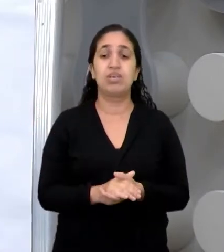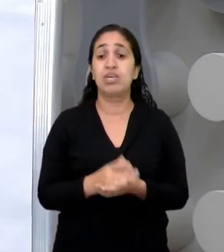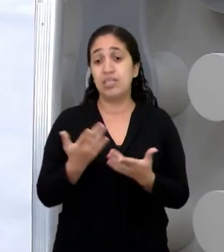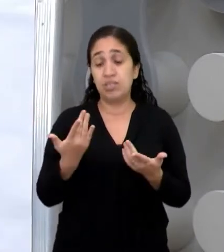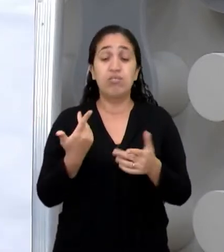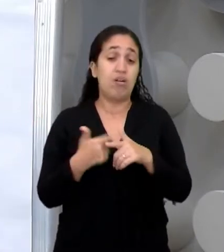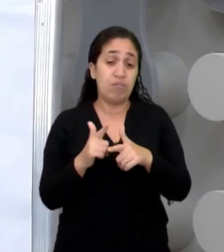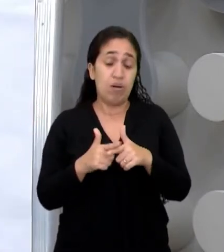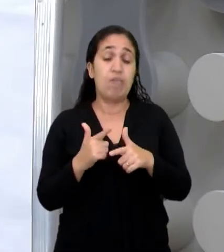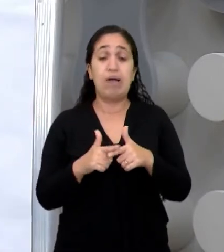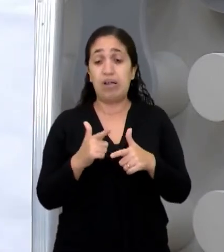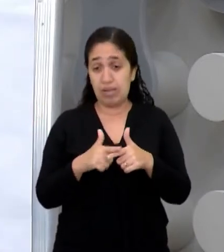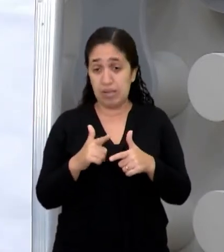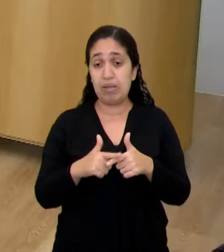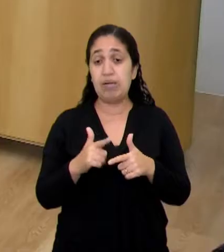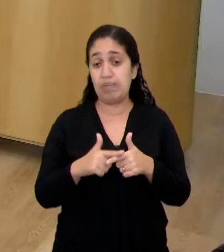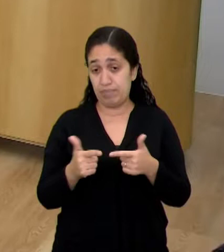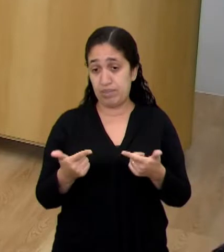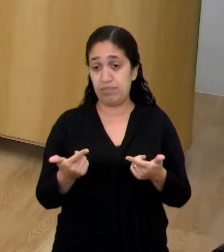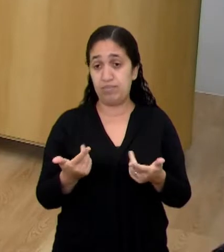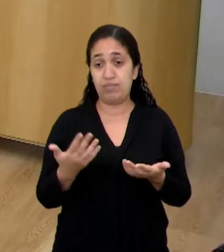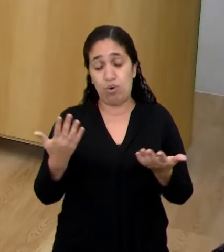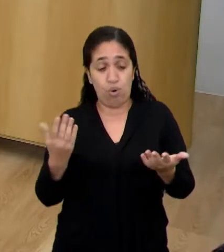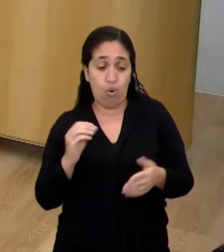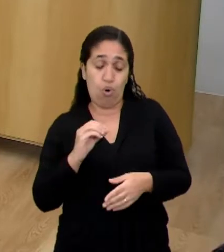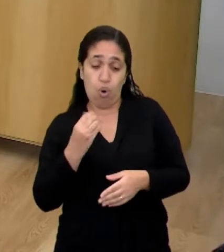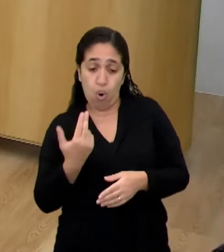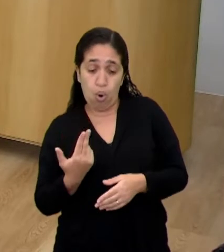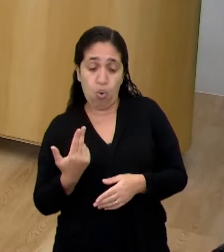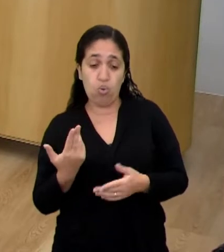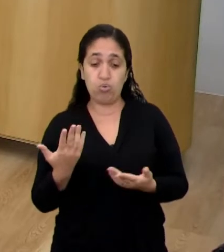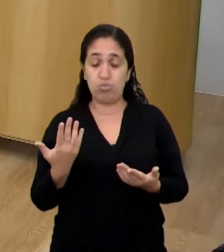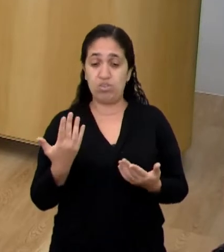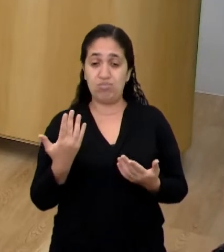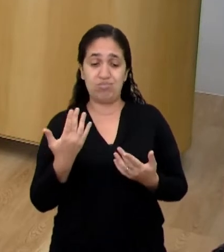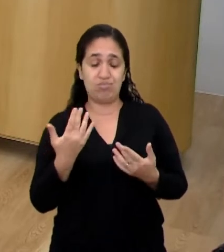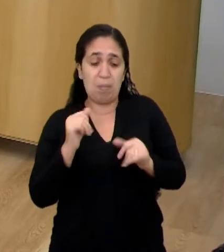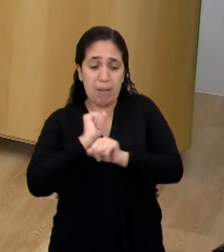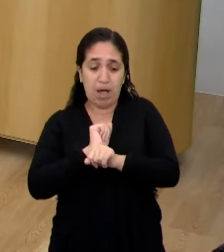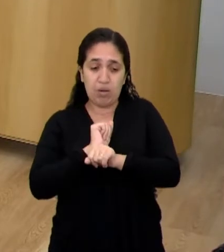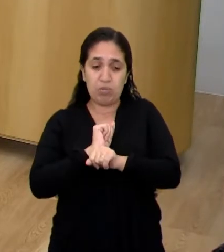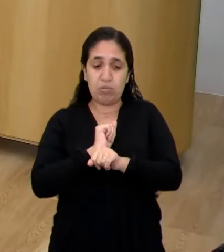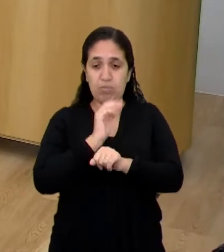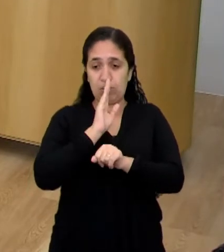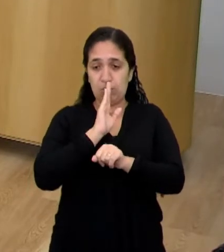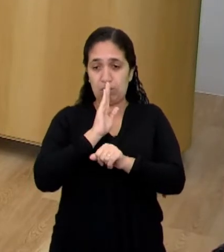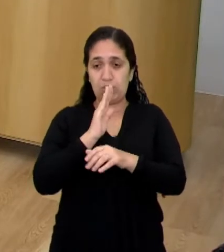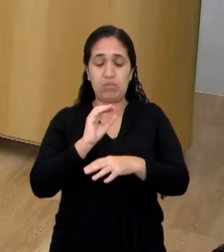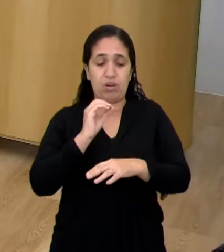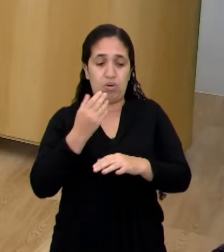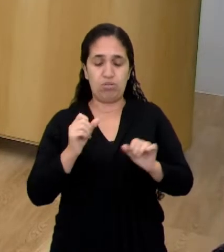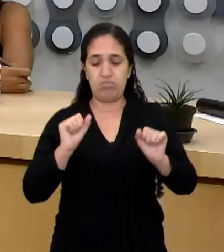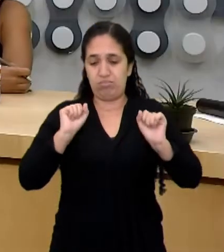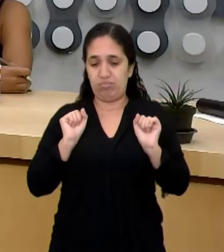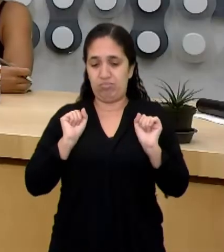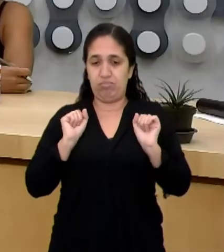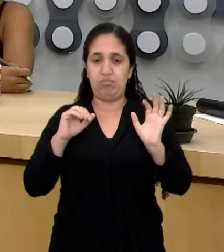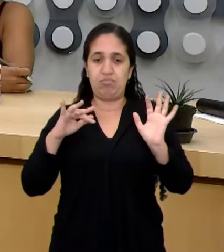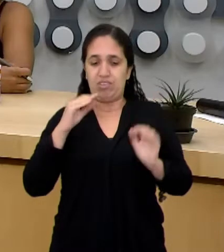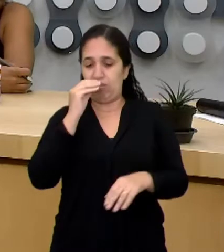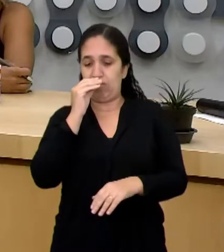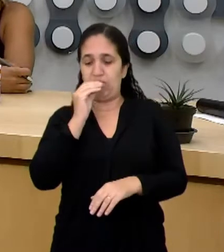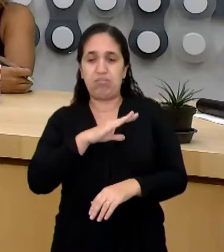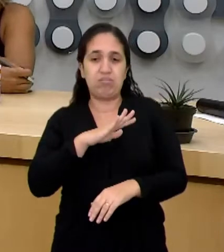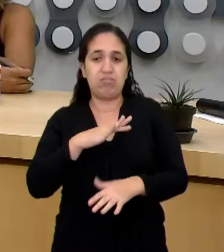causa algumas coisas, algumas questões, né? Ou você deixa de atuar, ou você ignora ou você